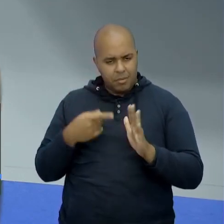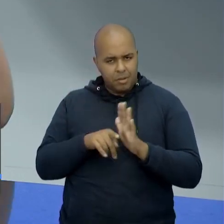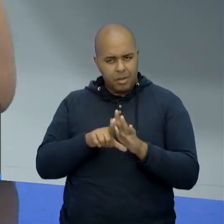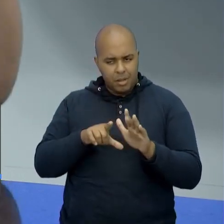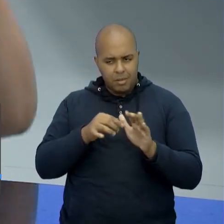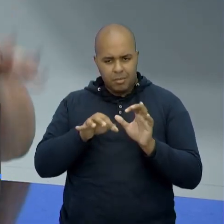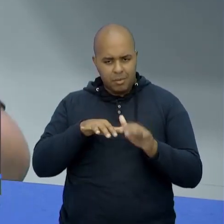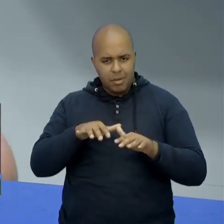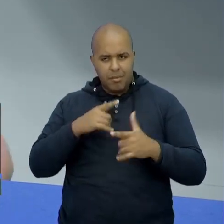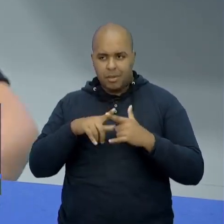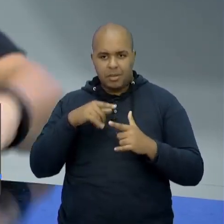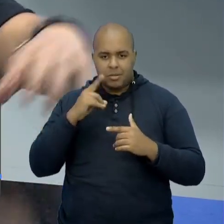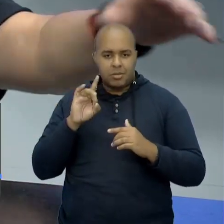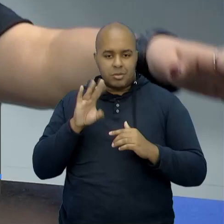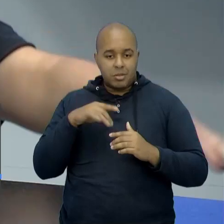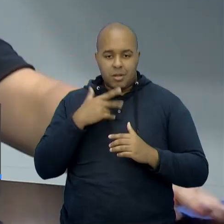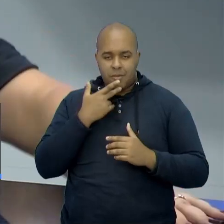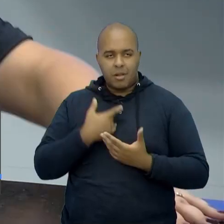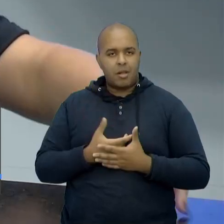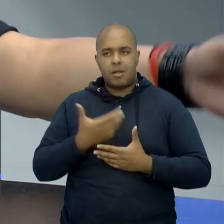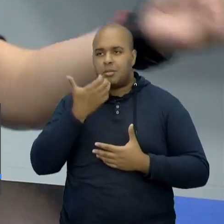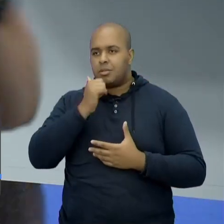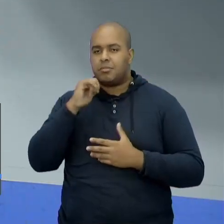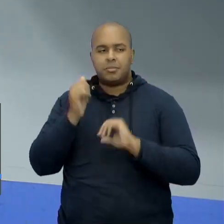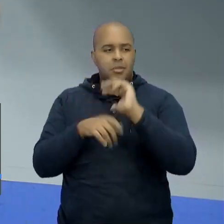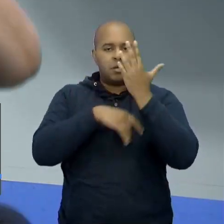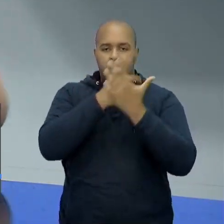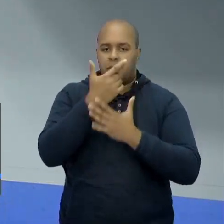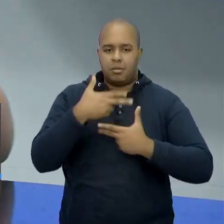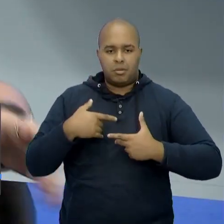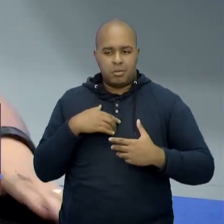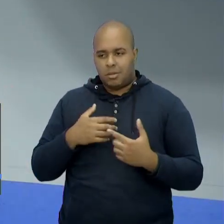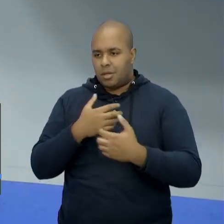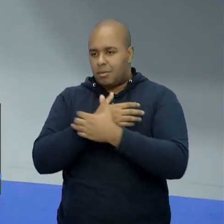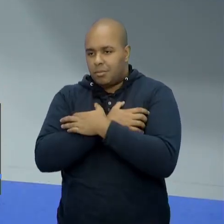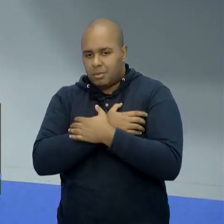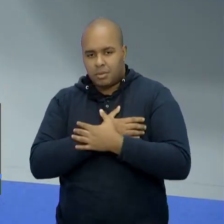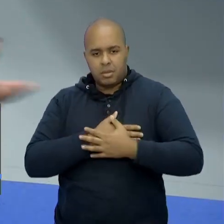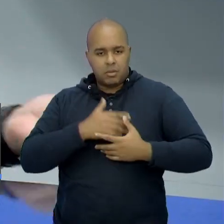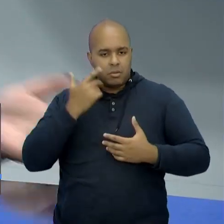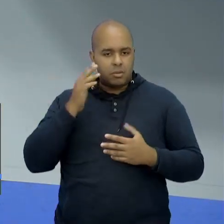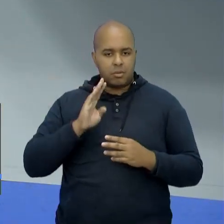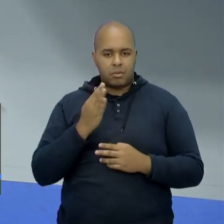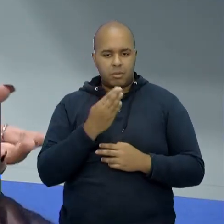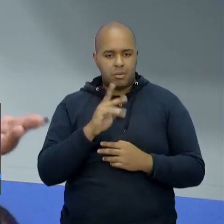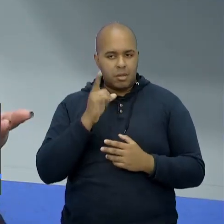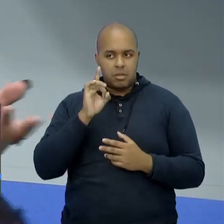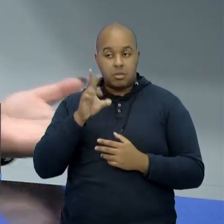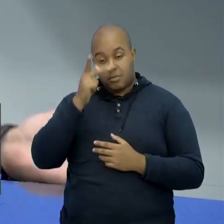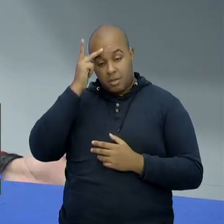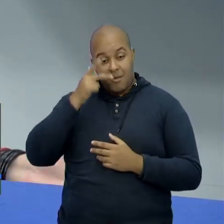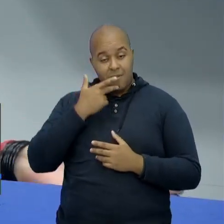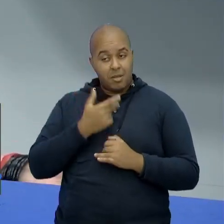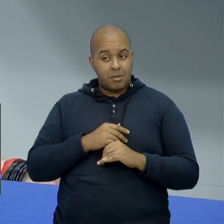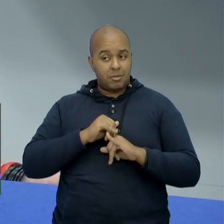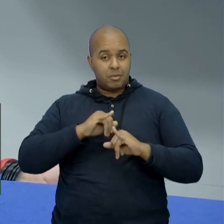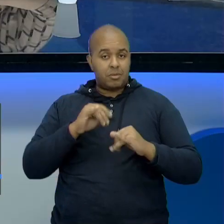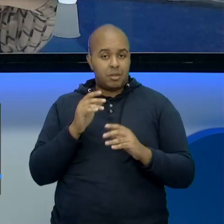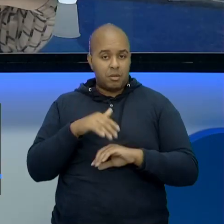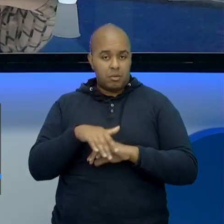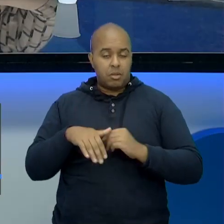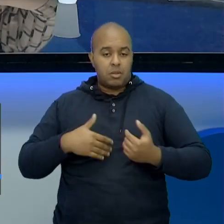movimentos, que parece que é só a gente falando, salvem as árvores, o Greenpeace abraçando baleia, e aí você fala, é só gente fazendo protesto na